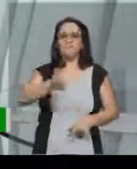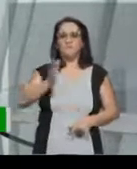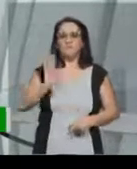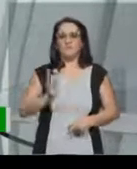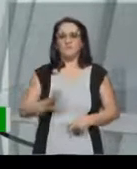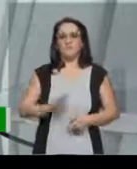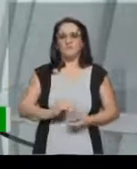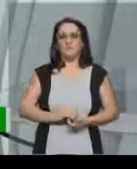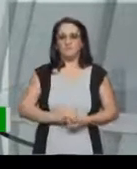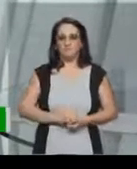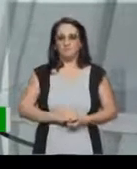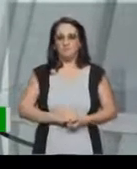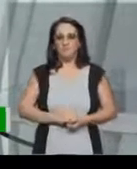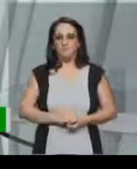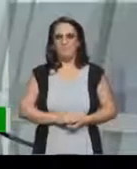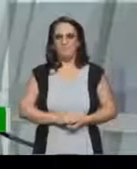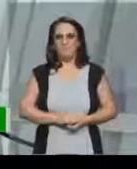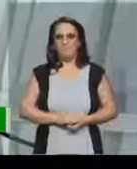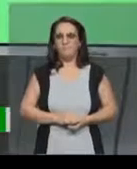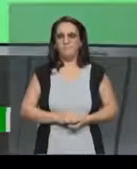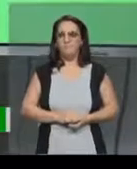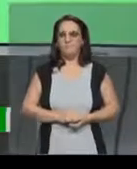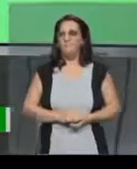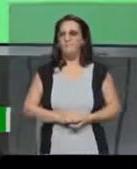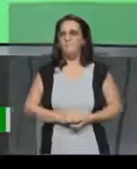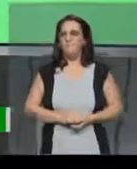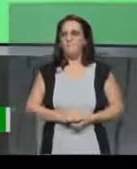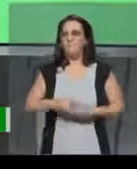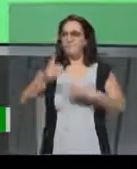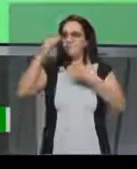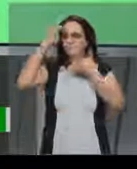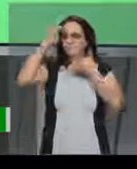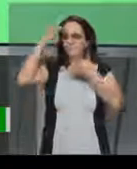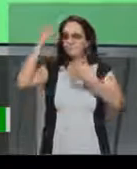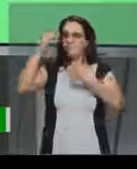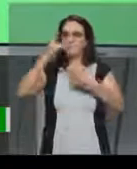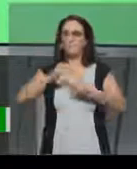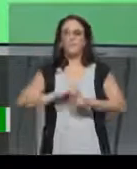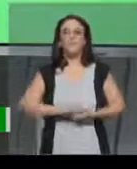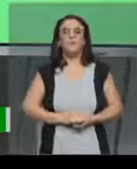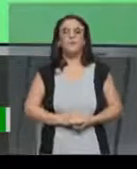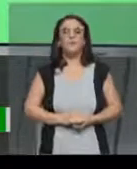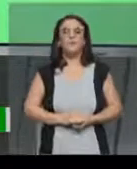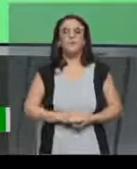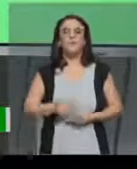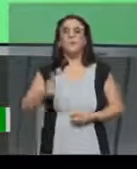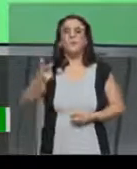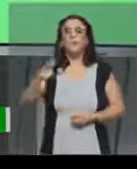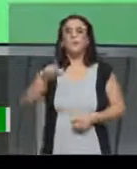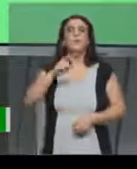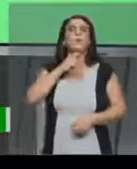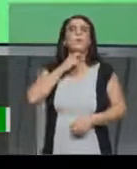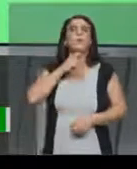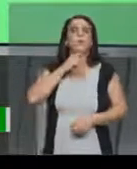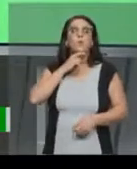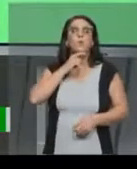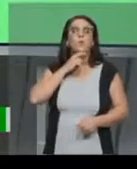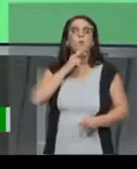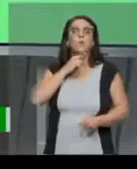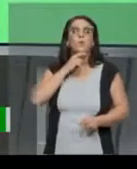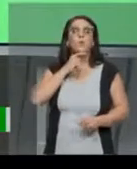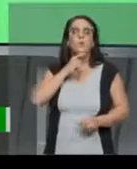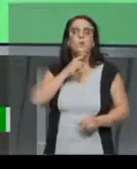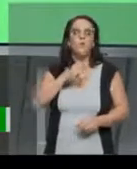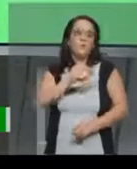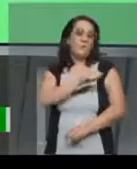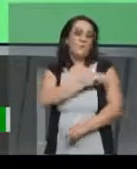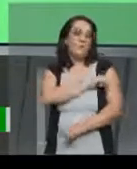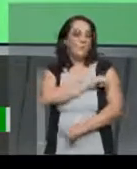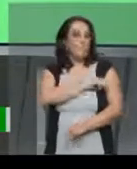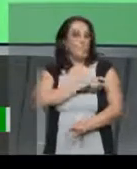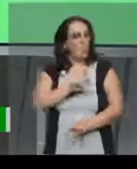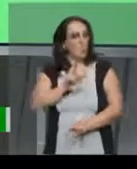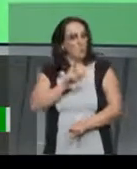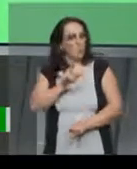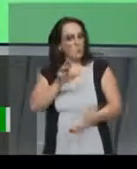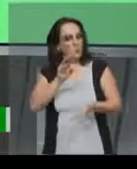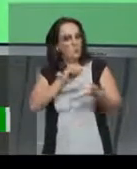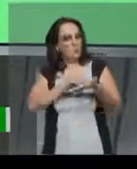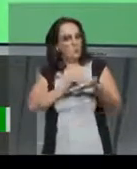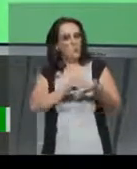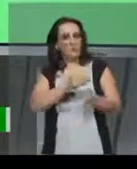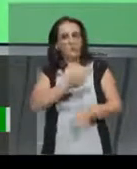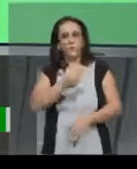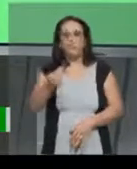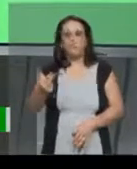né? Terceira pessoa. Ok, obrigada. A nossa próxima dúvida o aluno preferiu não se identificar, é da